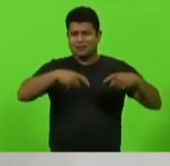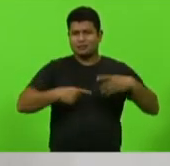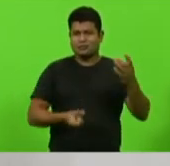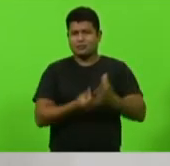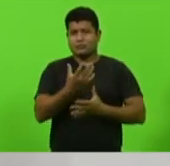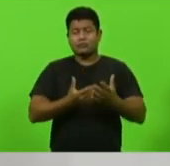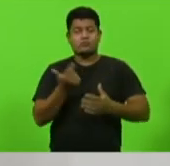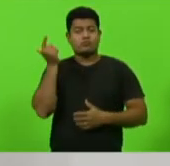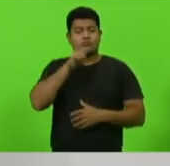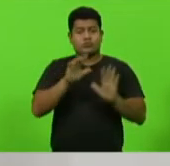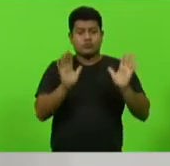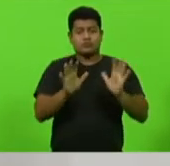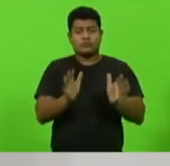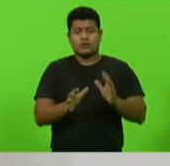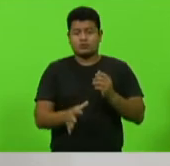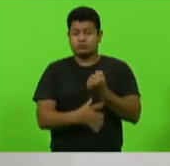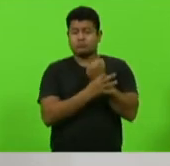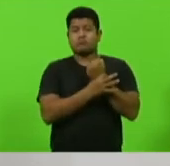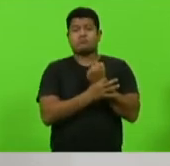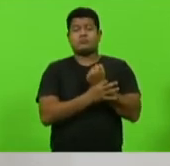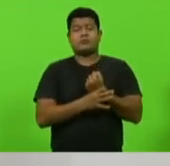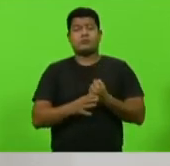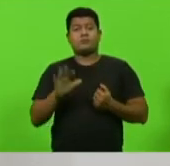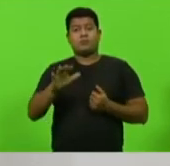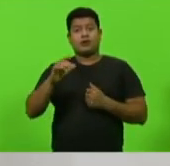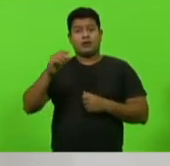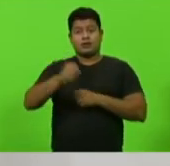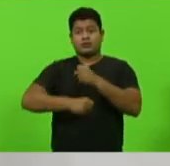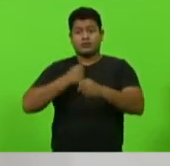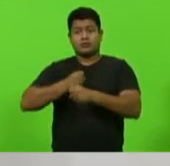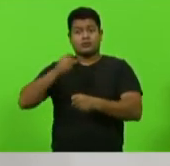fica? Né? Já estamos importando. Então,